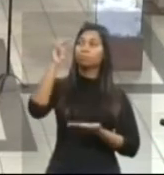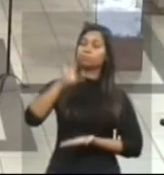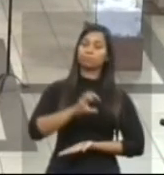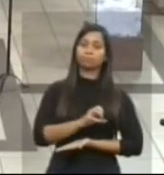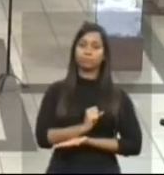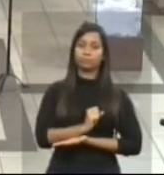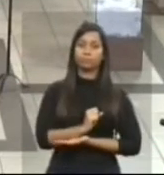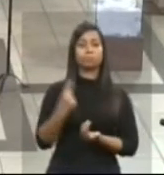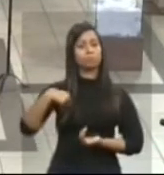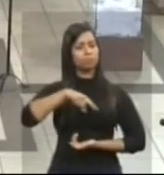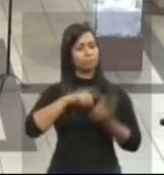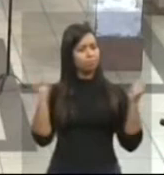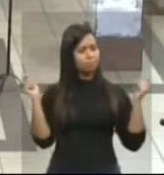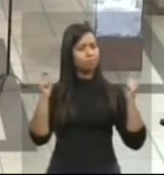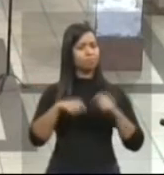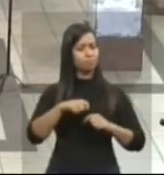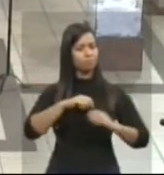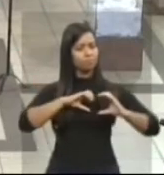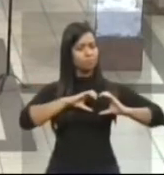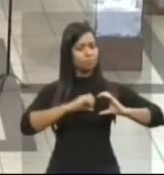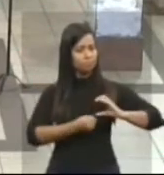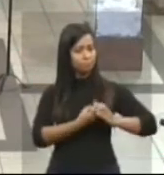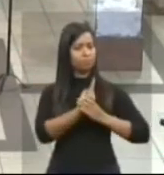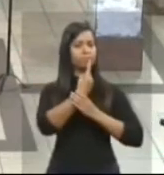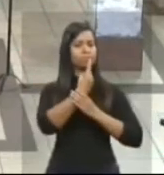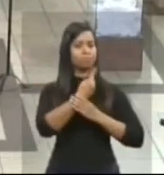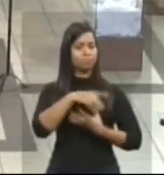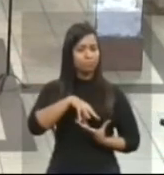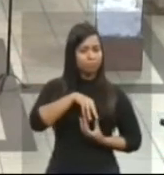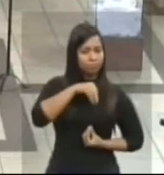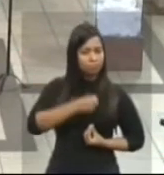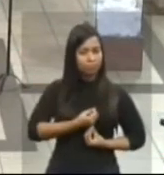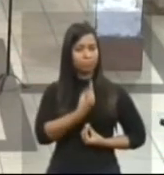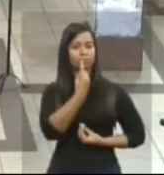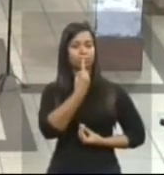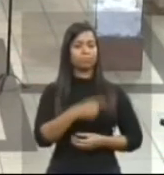amor, sejamos um só coração e uma só alma.